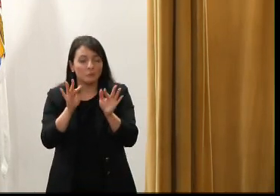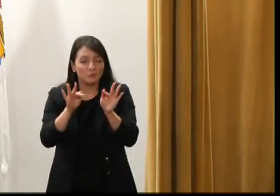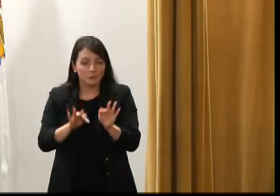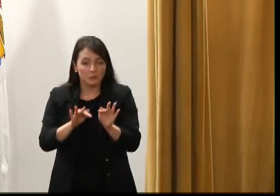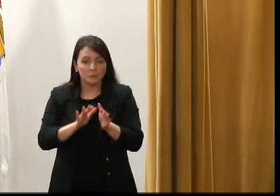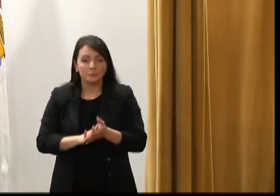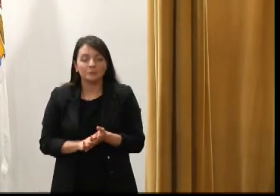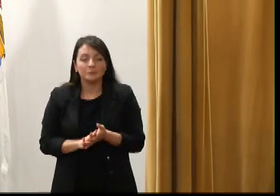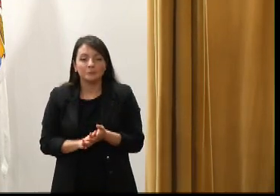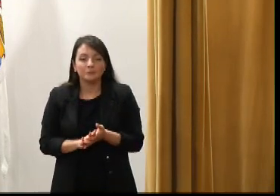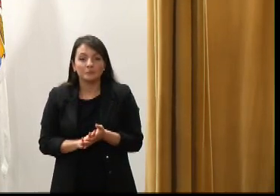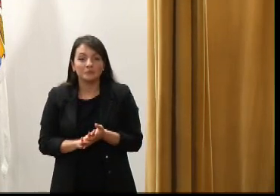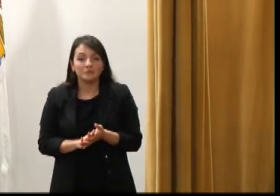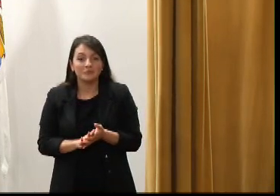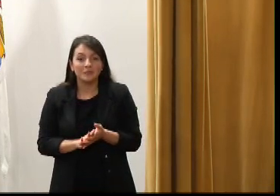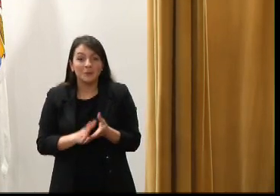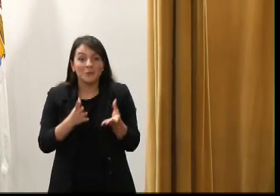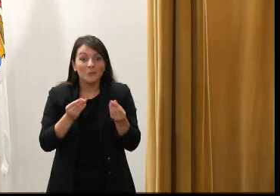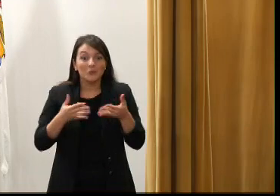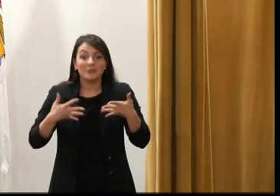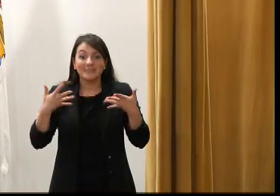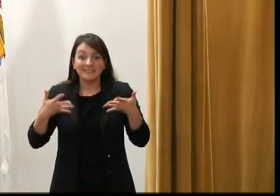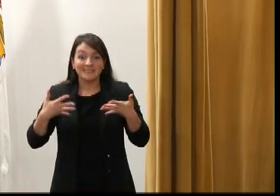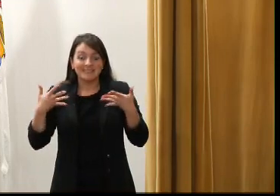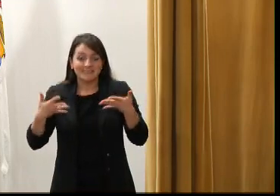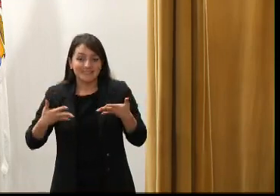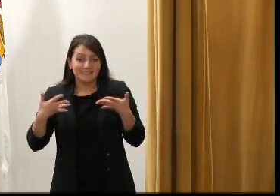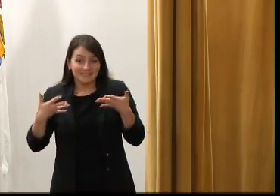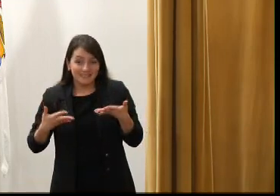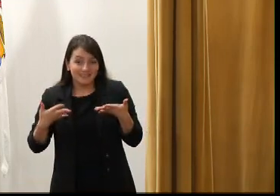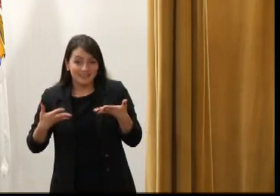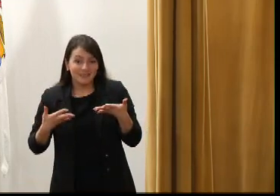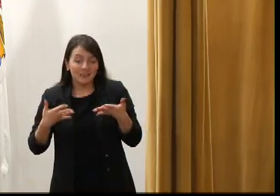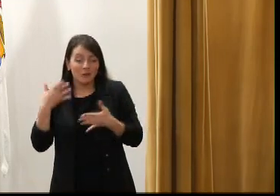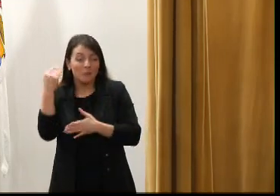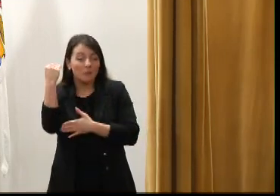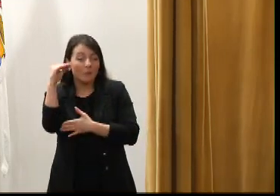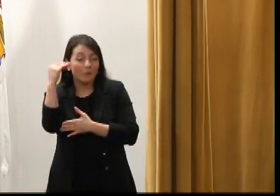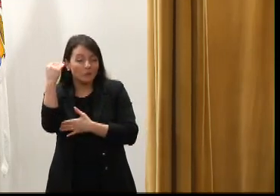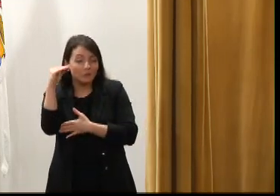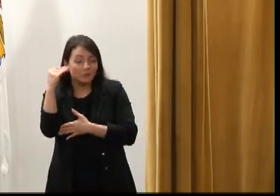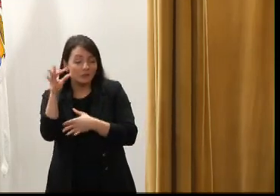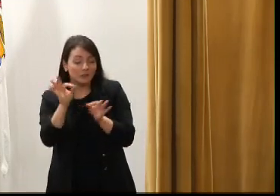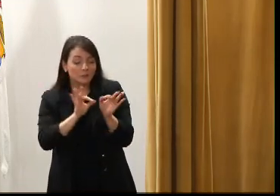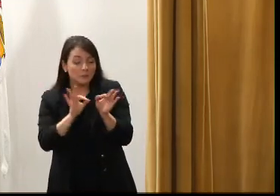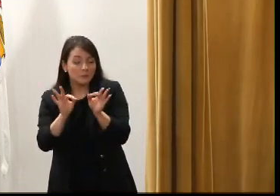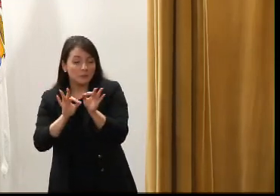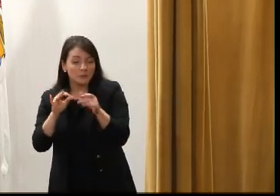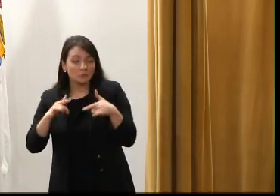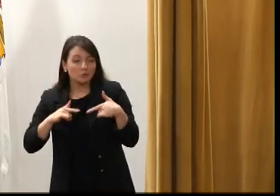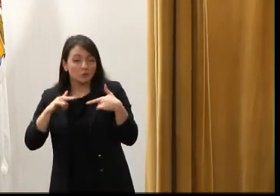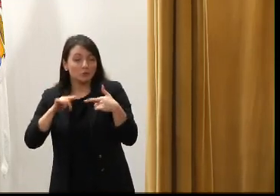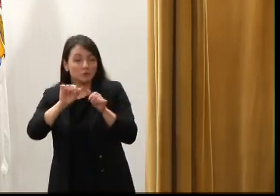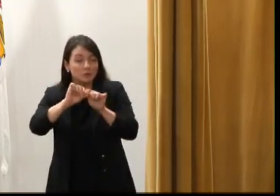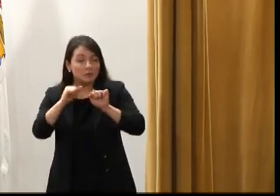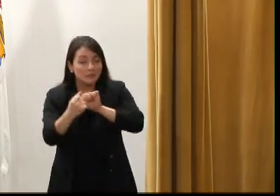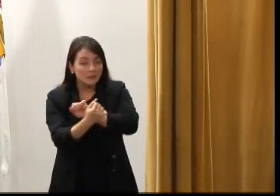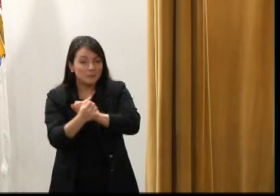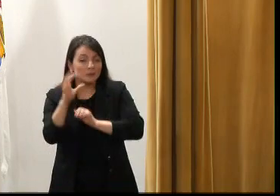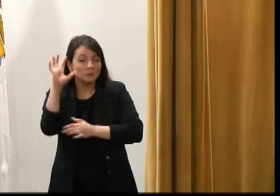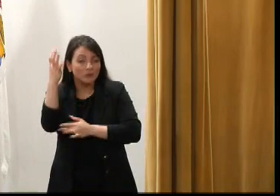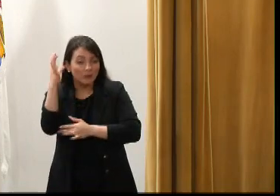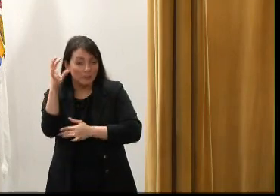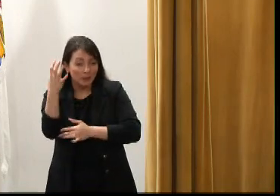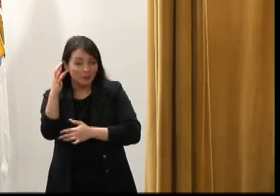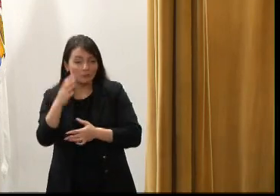Eu escuto com muita alegria sobre Porto Alegre ter um plano de ação de adaptação climática. Eu vinha